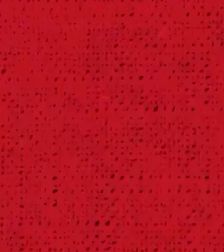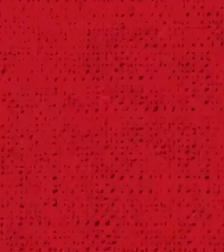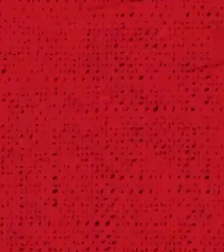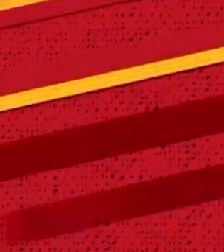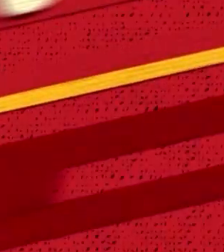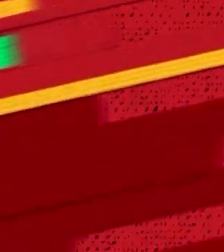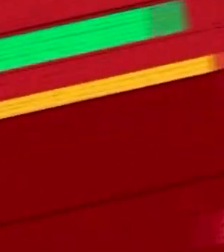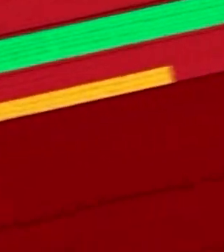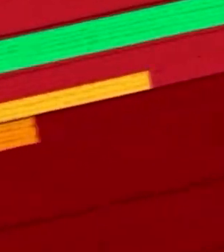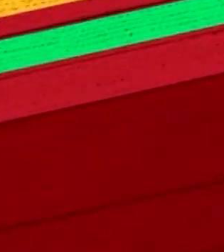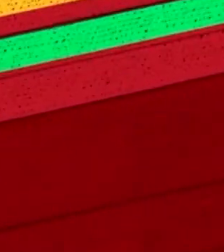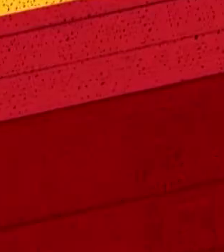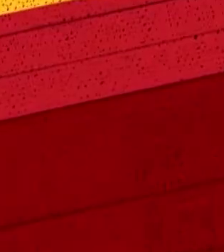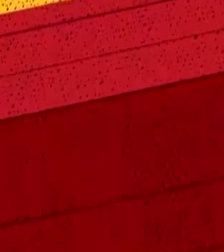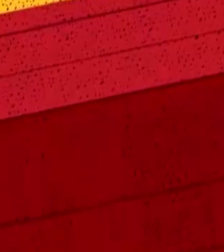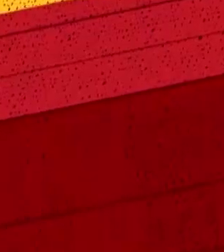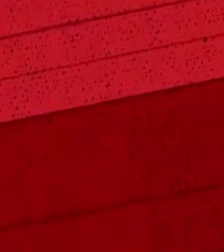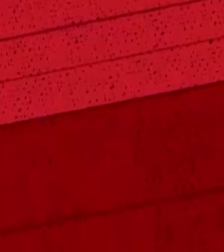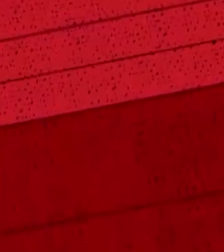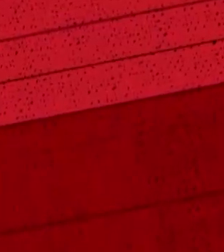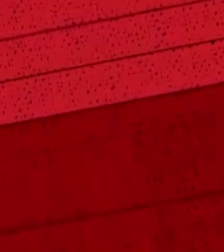online.